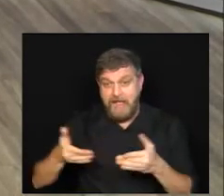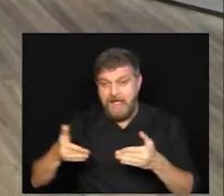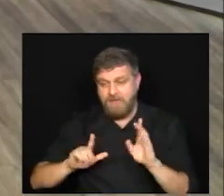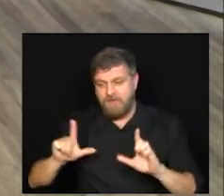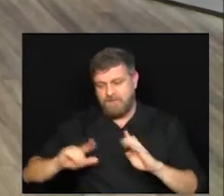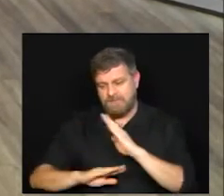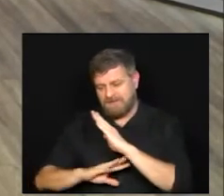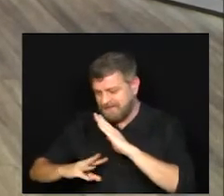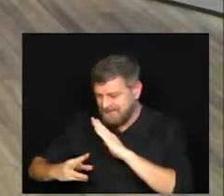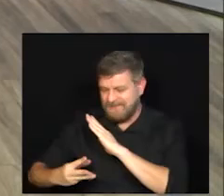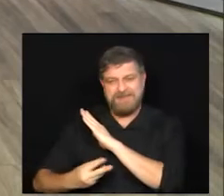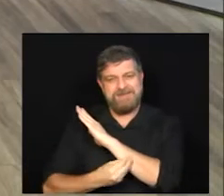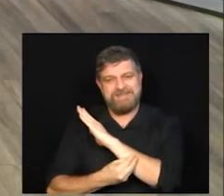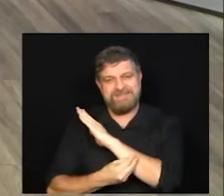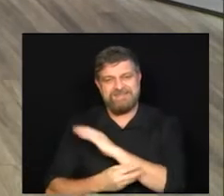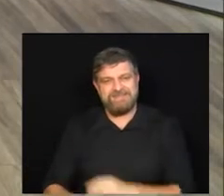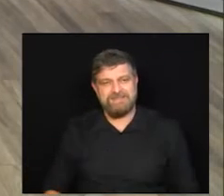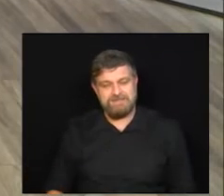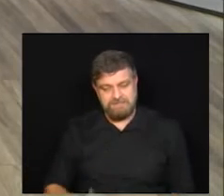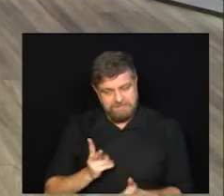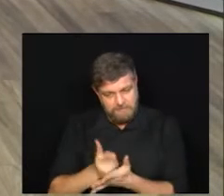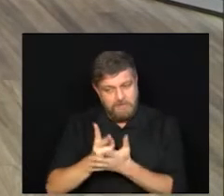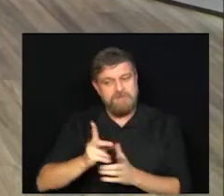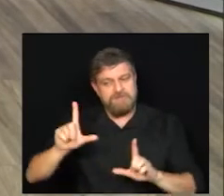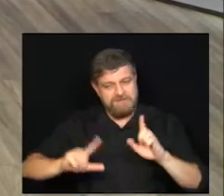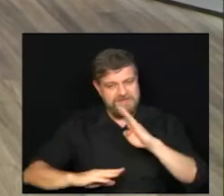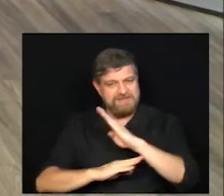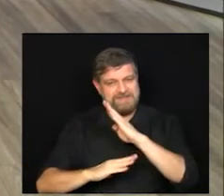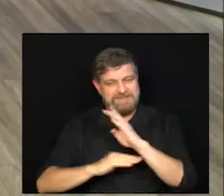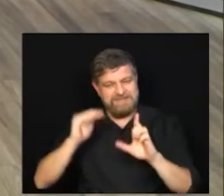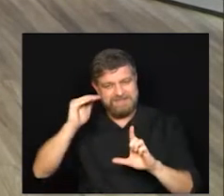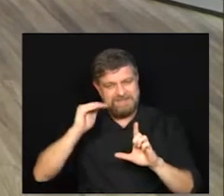o Câmara Total. Continue aqui na TV Câmara